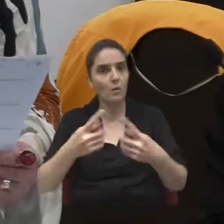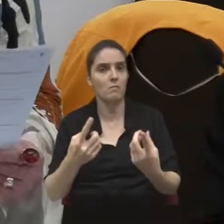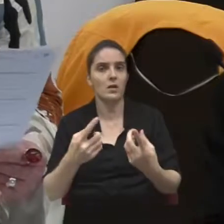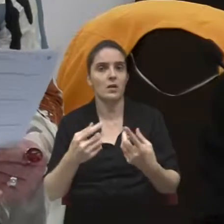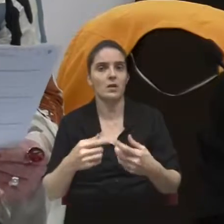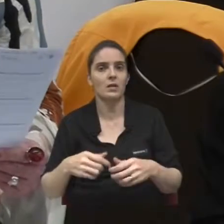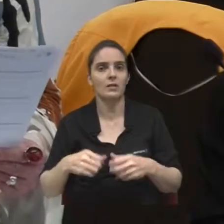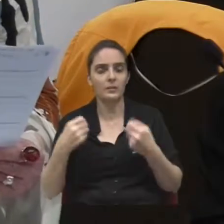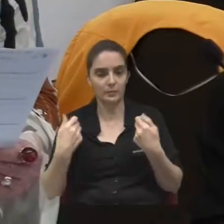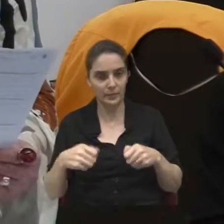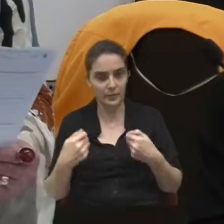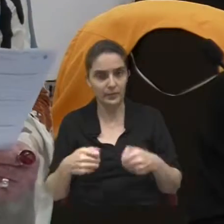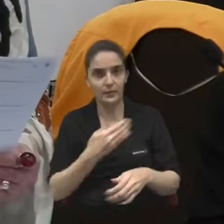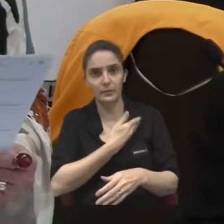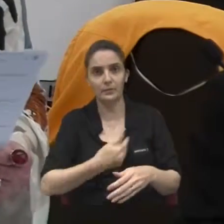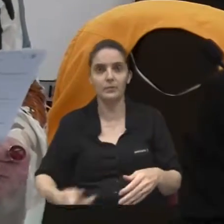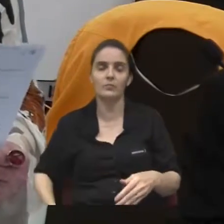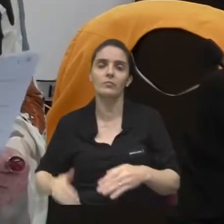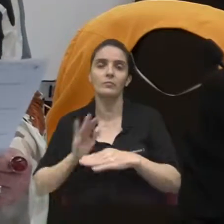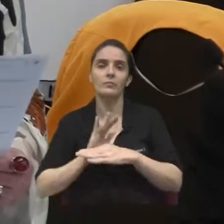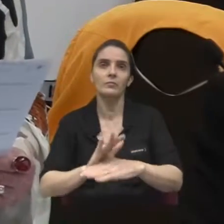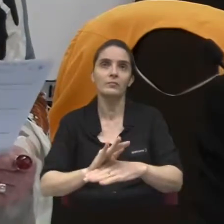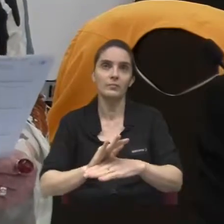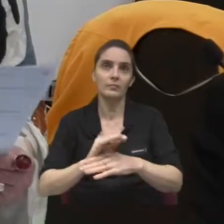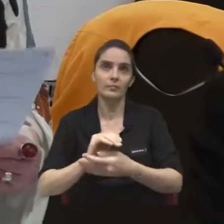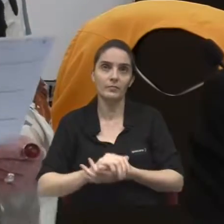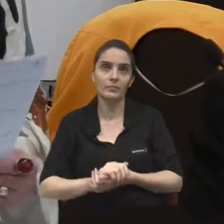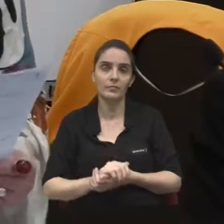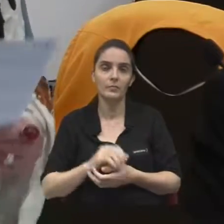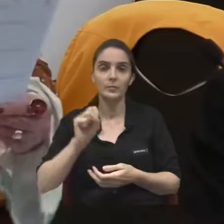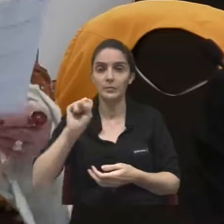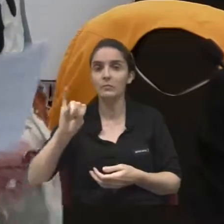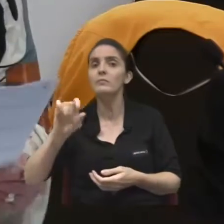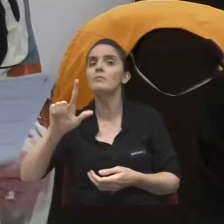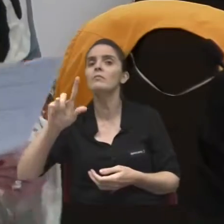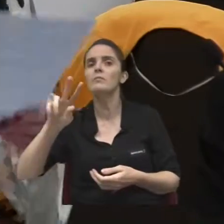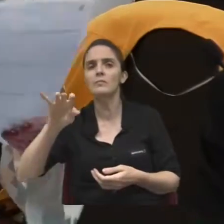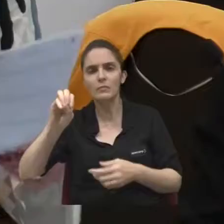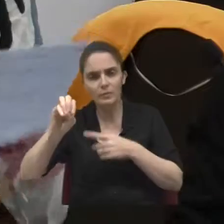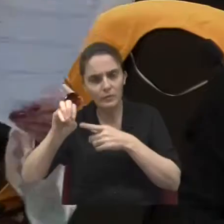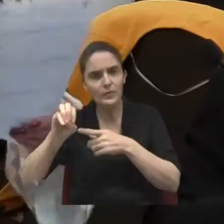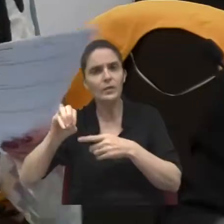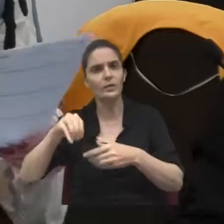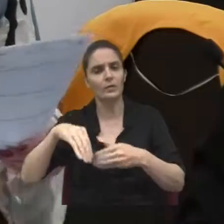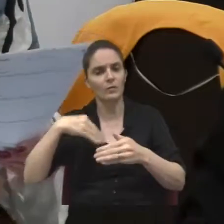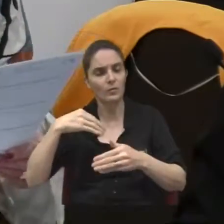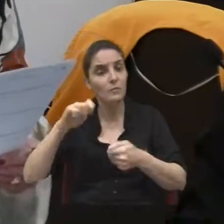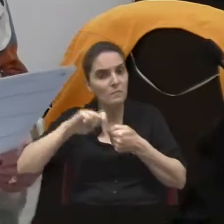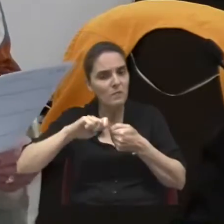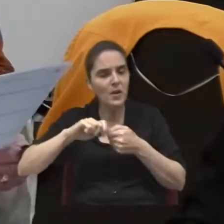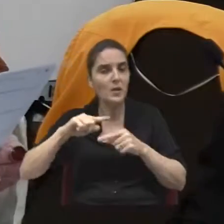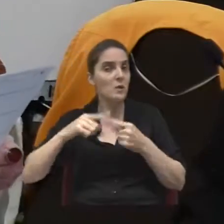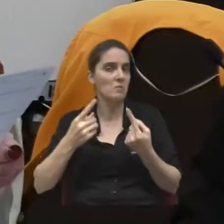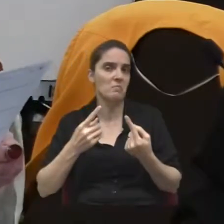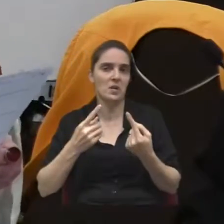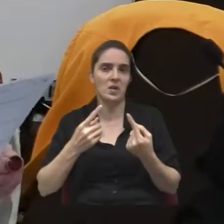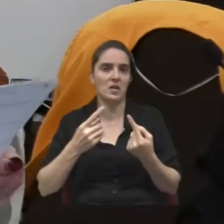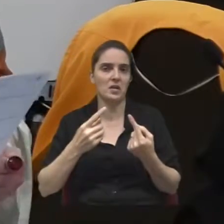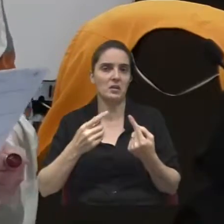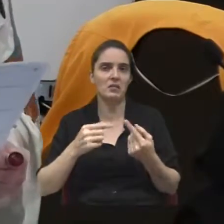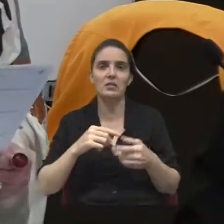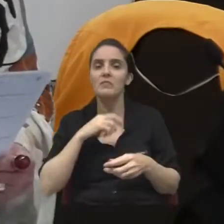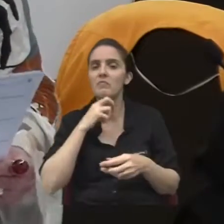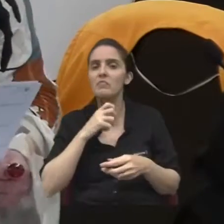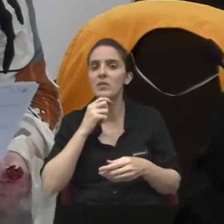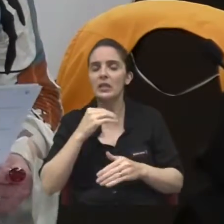ajude. Dá uma parte, vereadora. E o Silvio fez isso, mas não dão continuidade. Aí chega lá e entrega. Olha, tem alguma coisa que não está